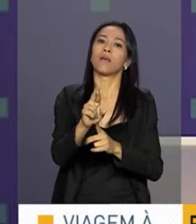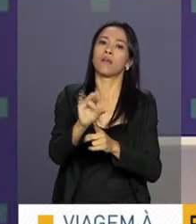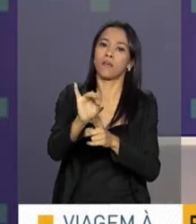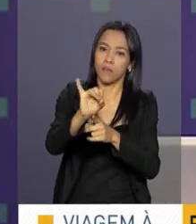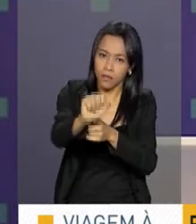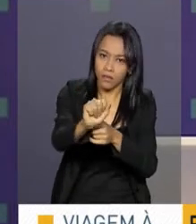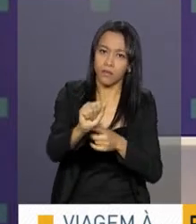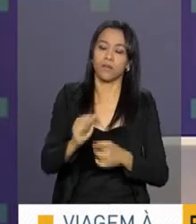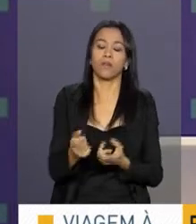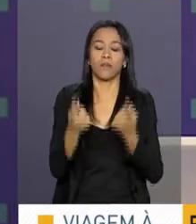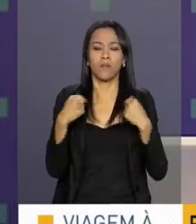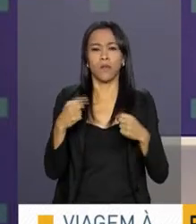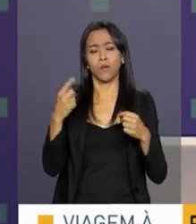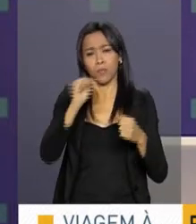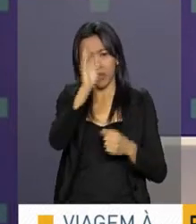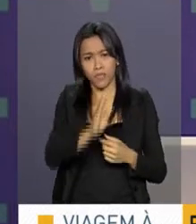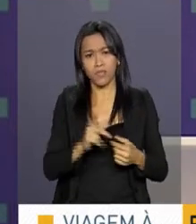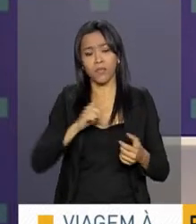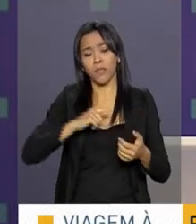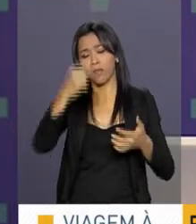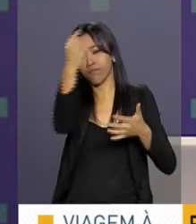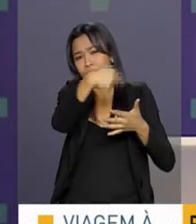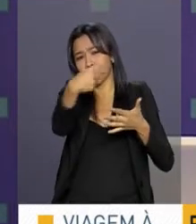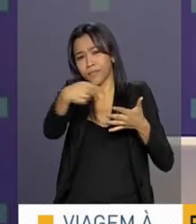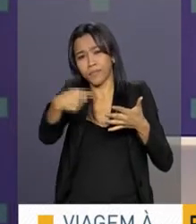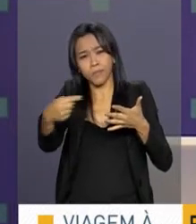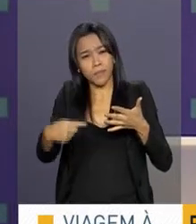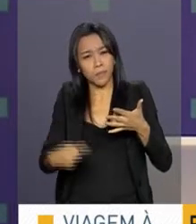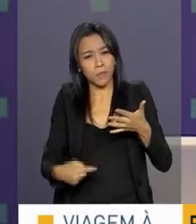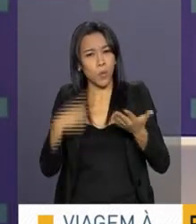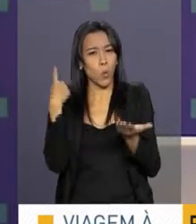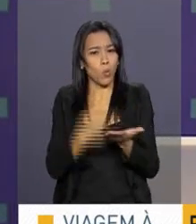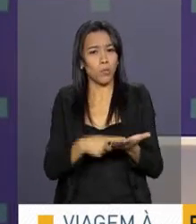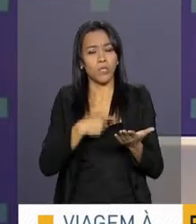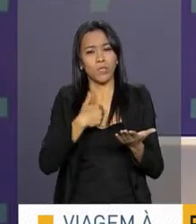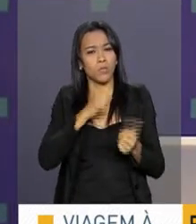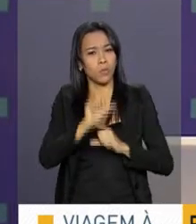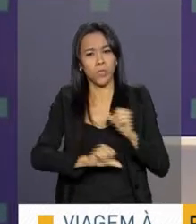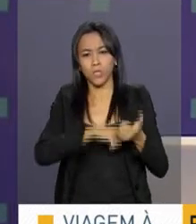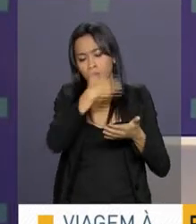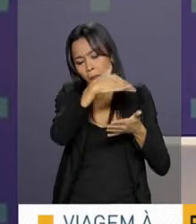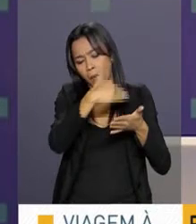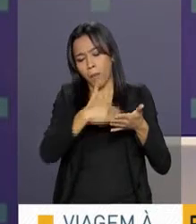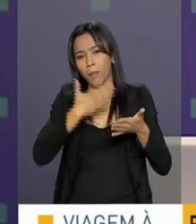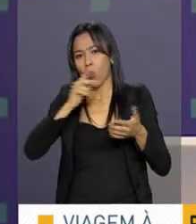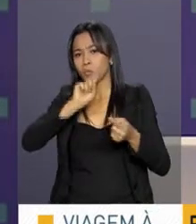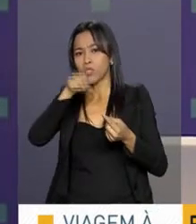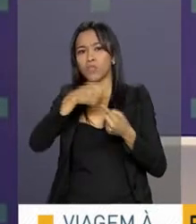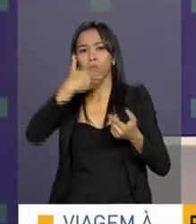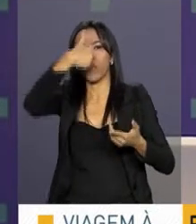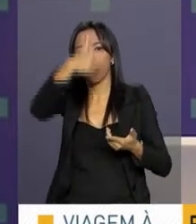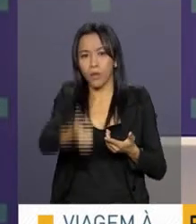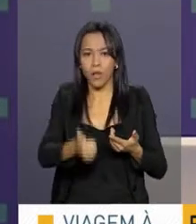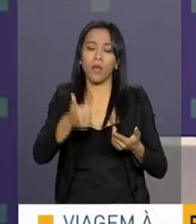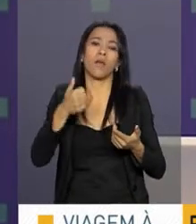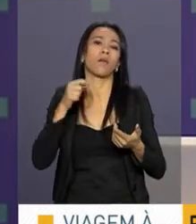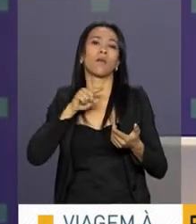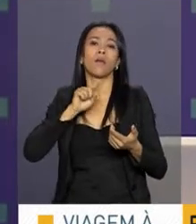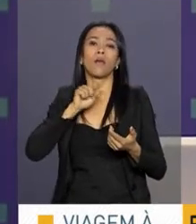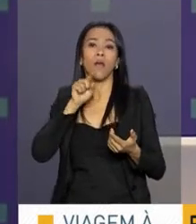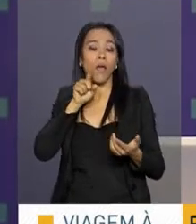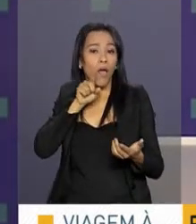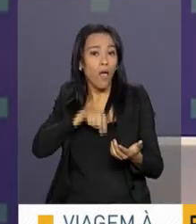uma ampla agenda profunda, detalhada, de melhorias do marco regulatório